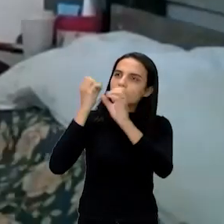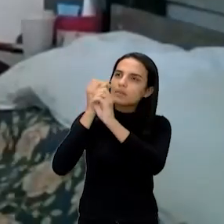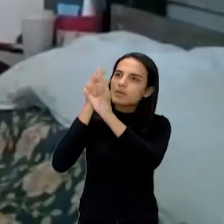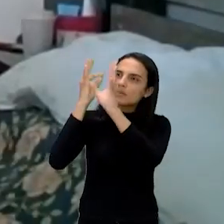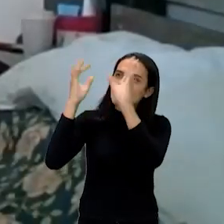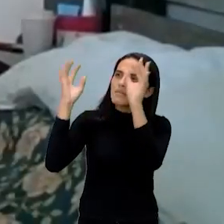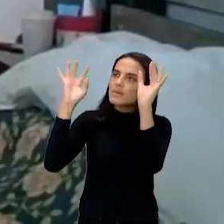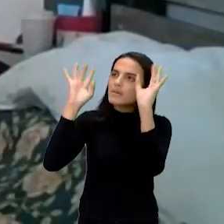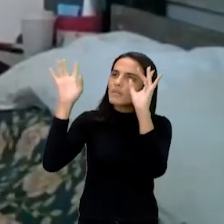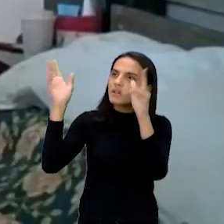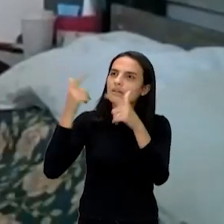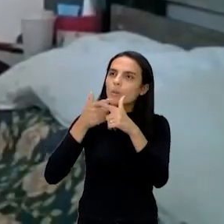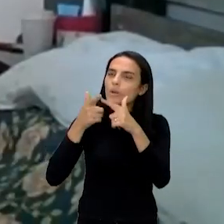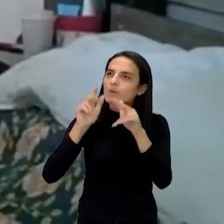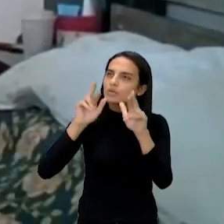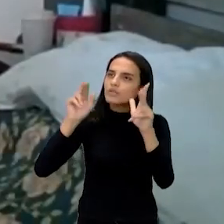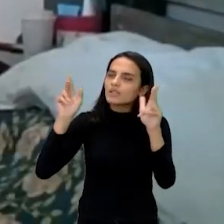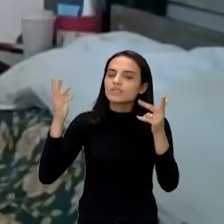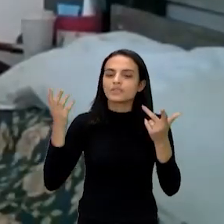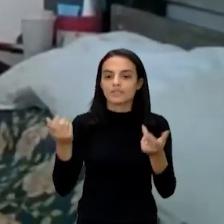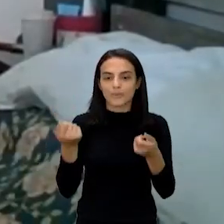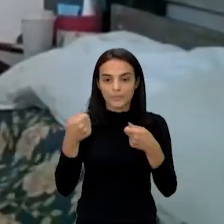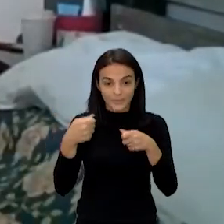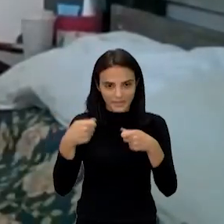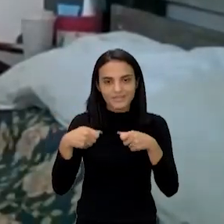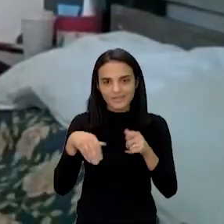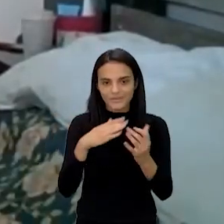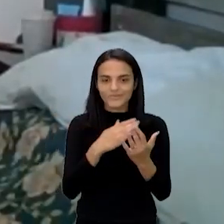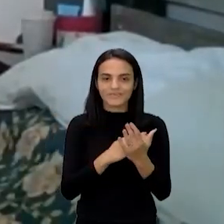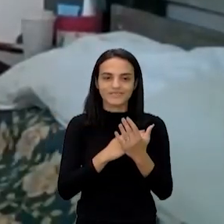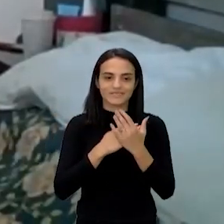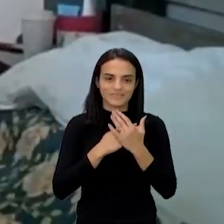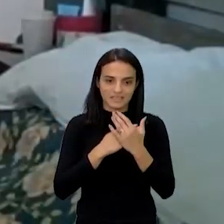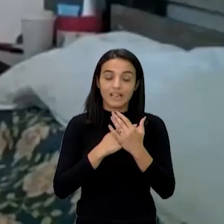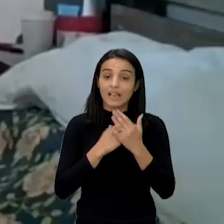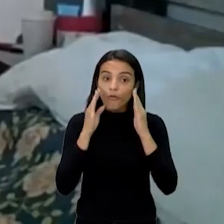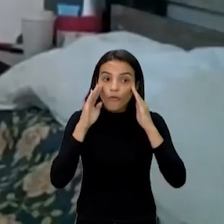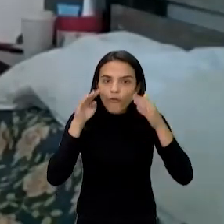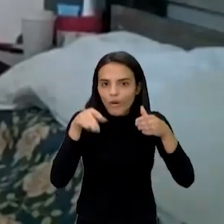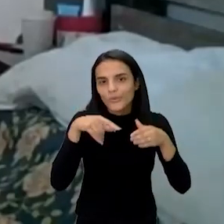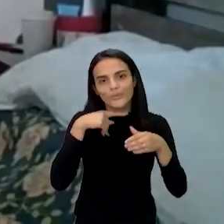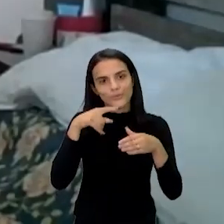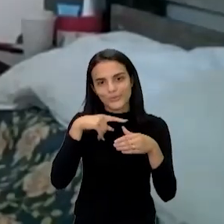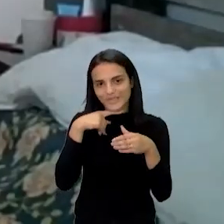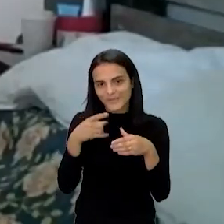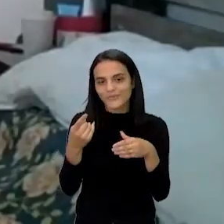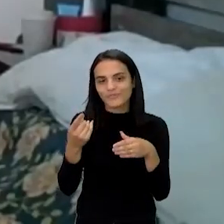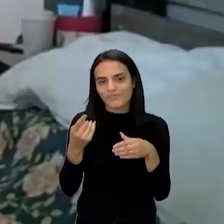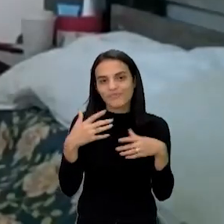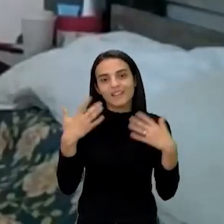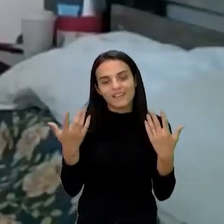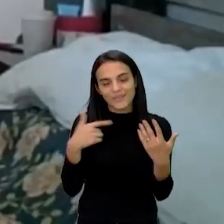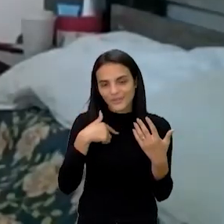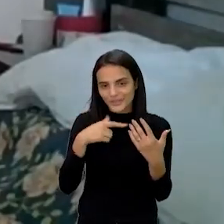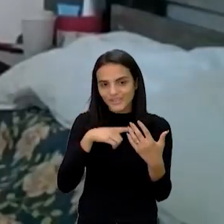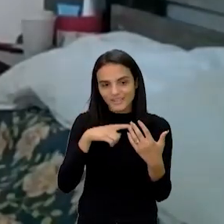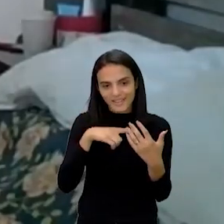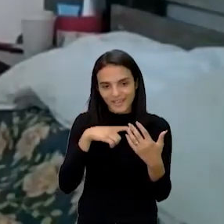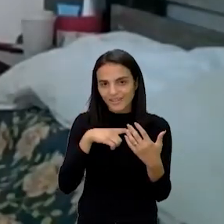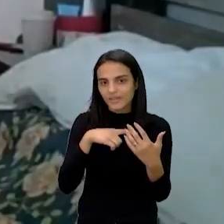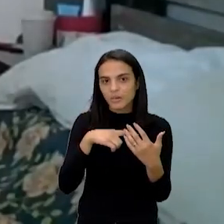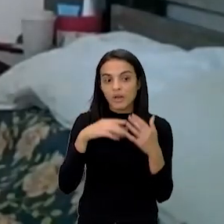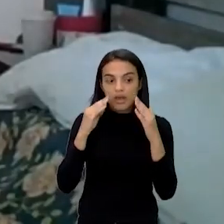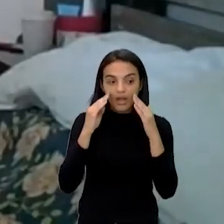vários tipos de problema e eu tenho que aprender a lidar com isso, porque isso dificulta muito o meu foco. Eu tenho interesse em áreas muito diferentes,